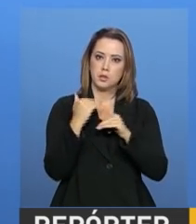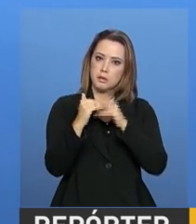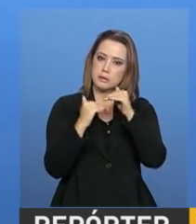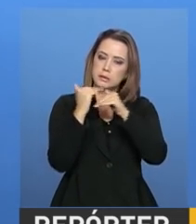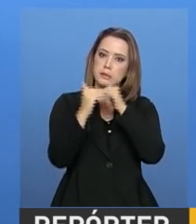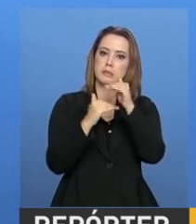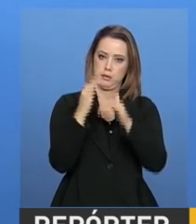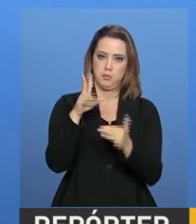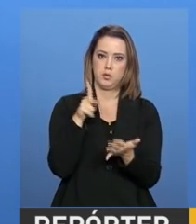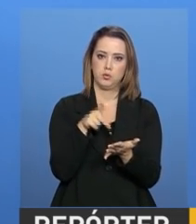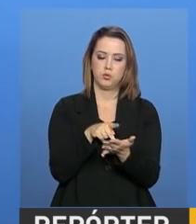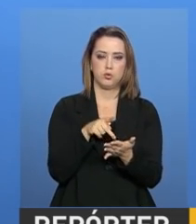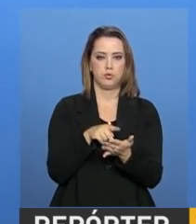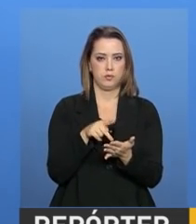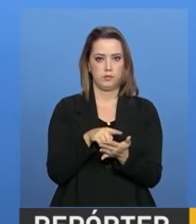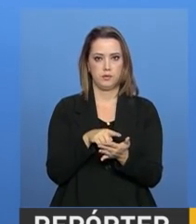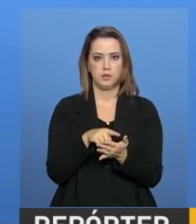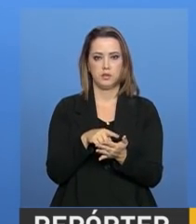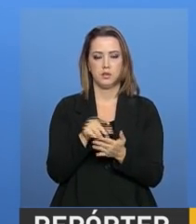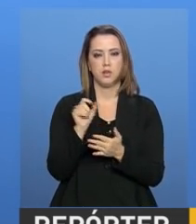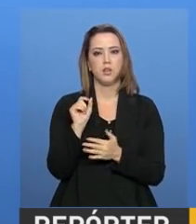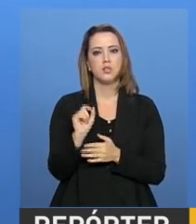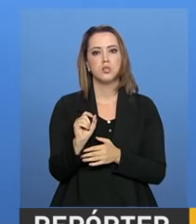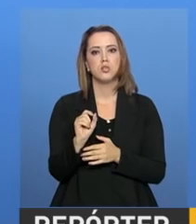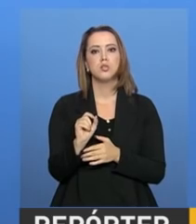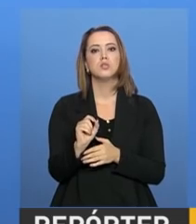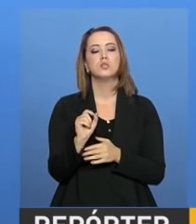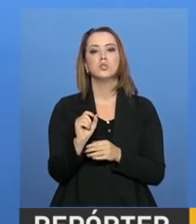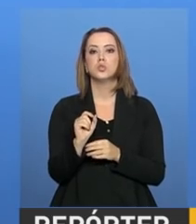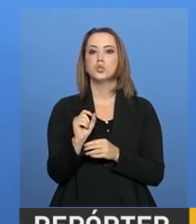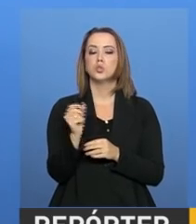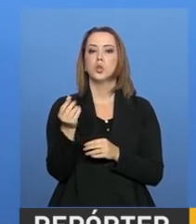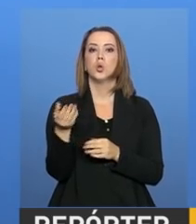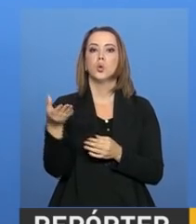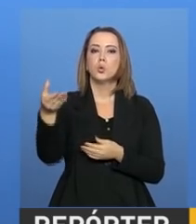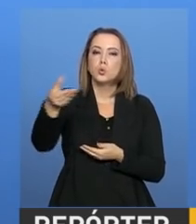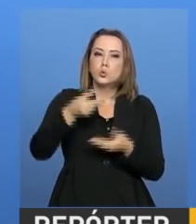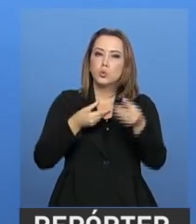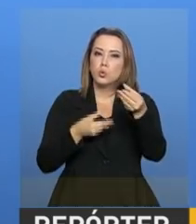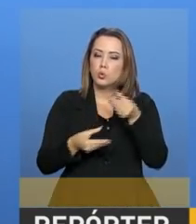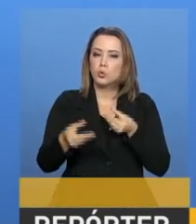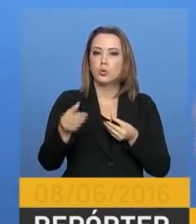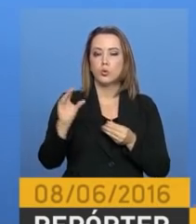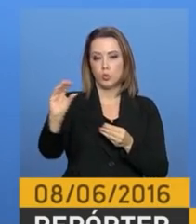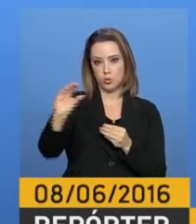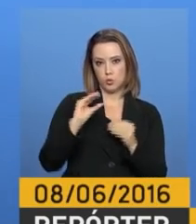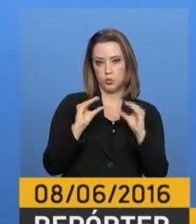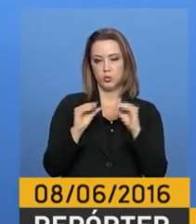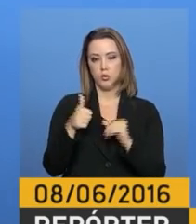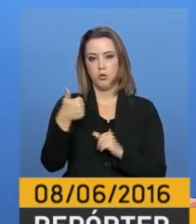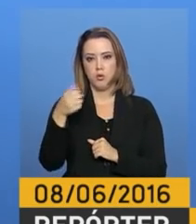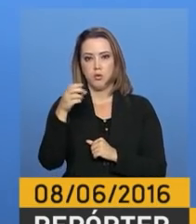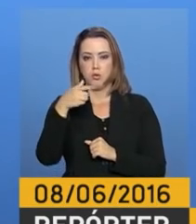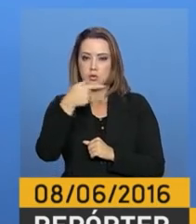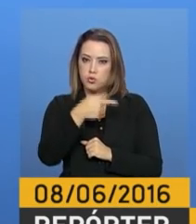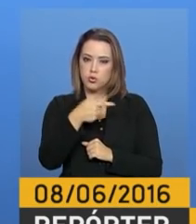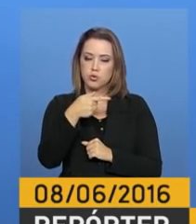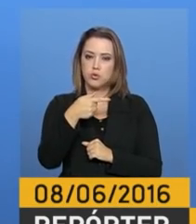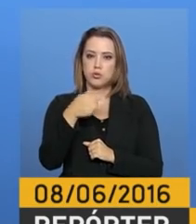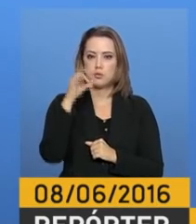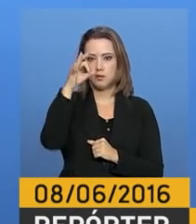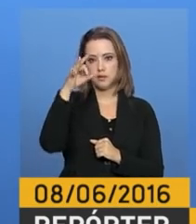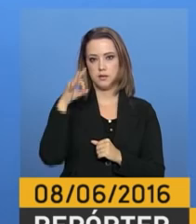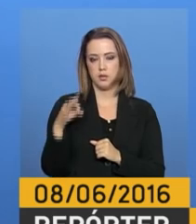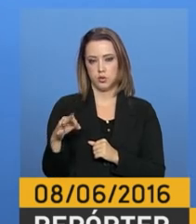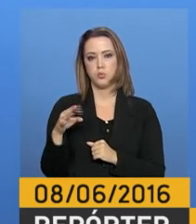real eh das e receitas de um pouco mais de 17% o que que